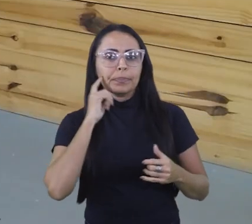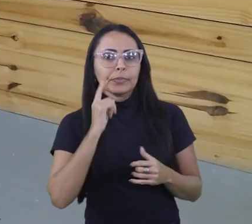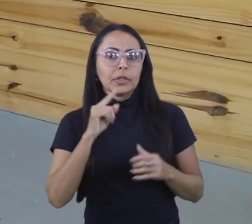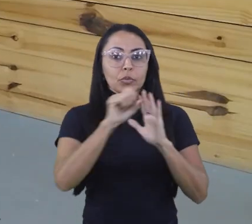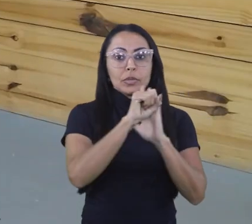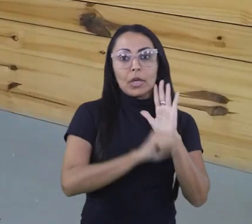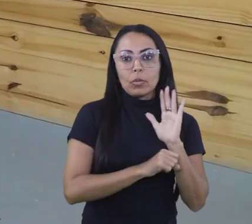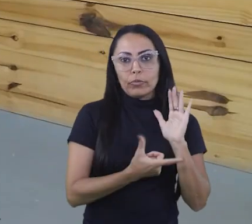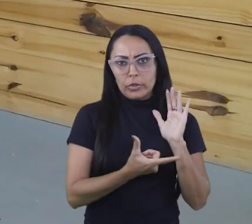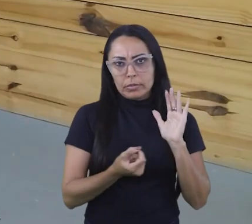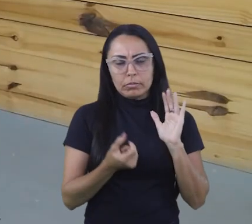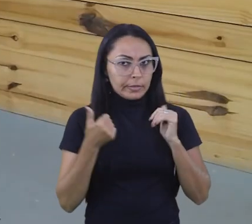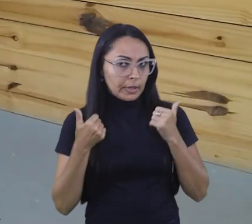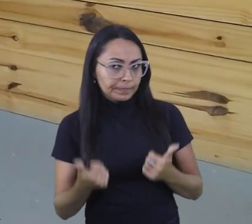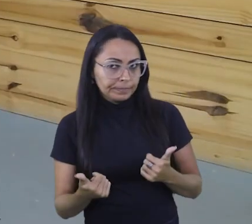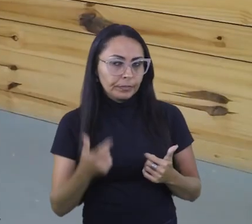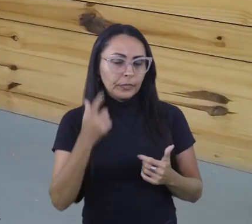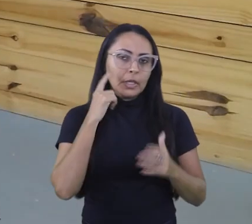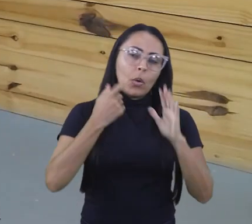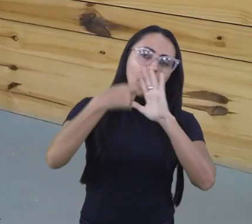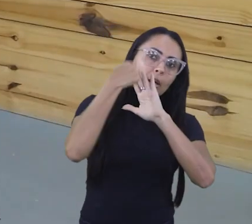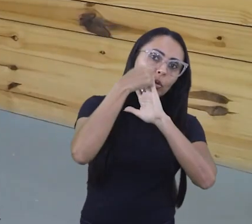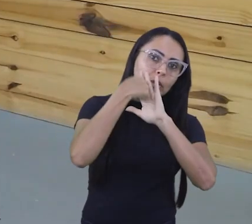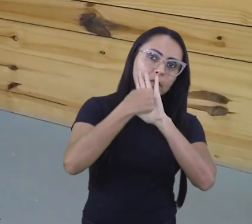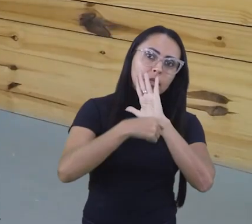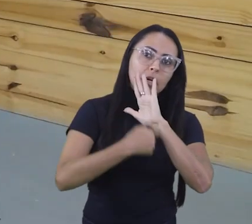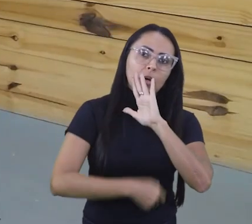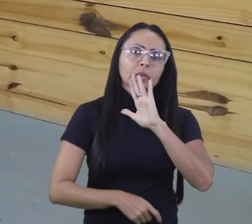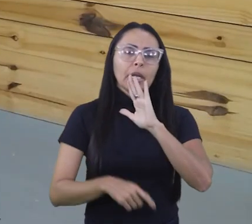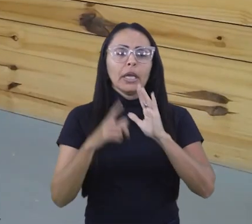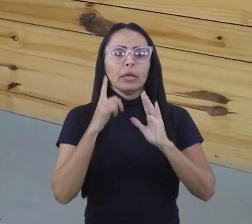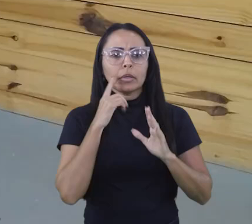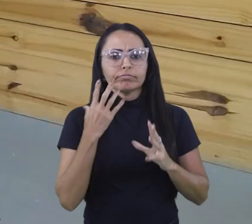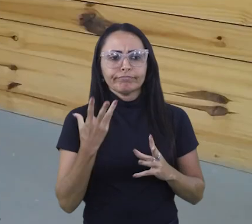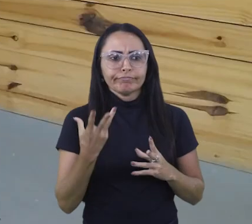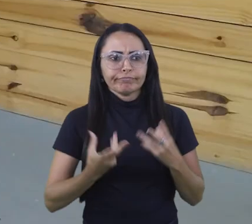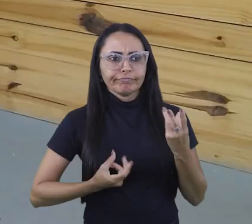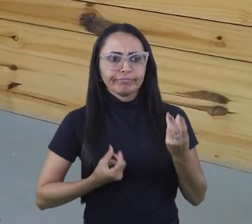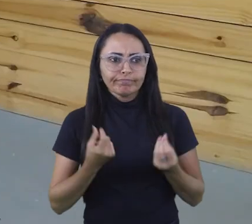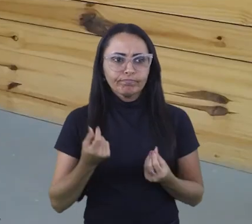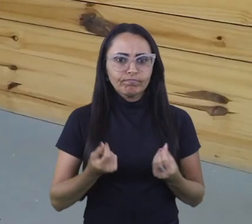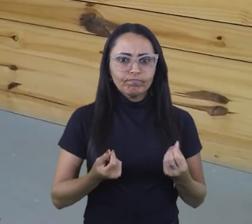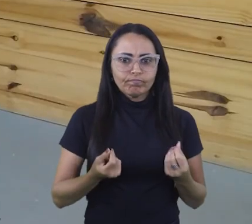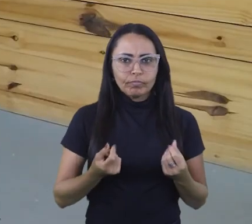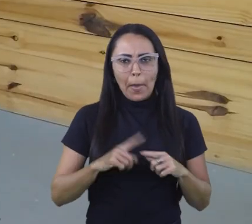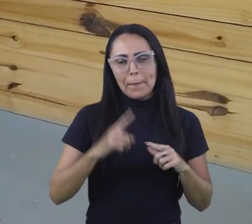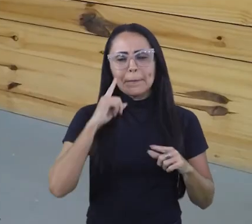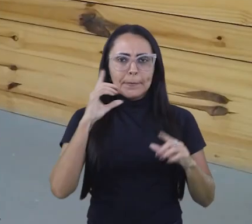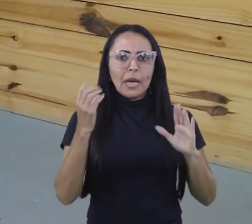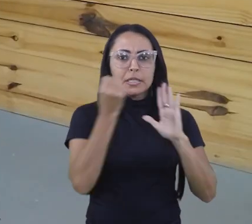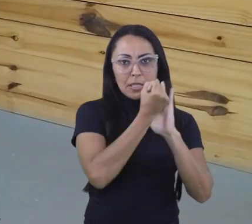no século XX, tá certo? Então, a anotação, de uma forma mais, digamos assim, simbólica, mas